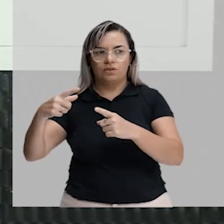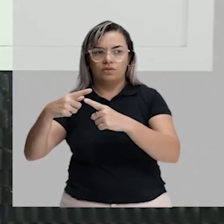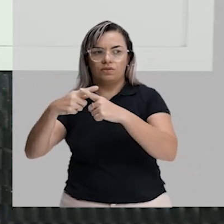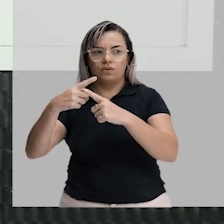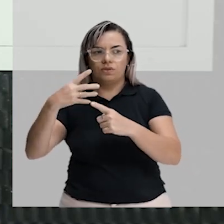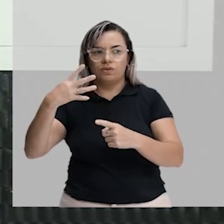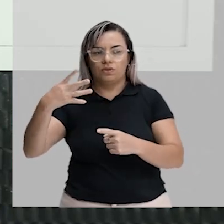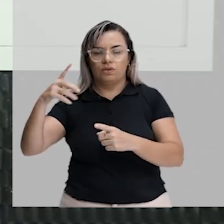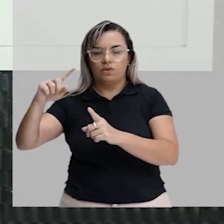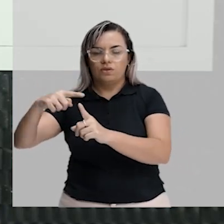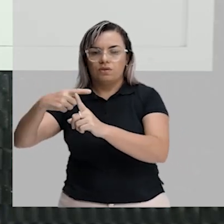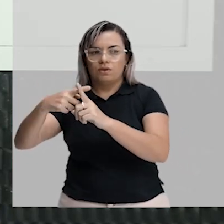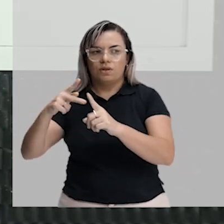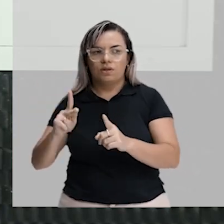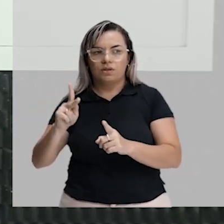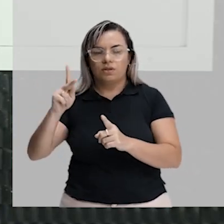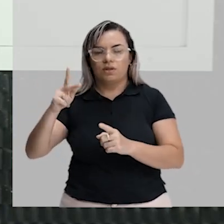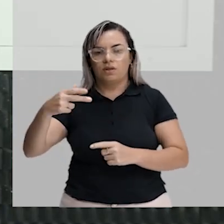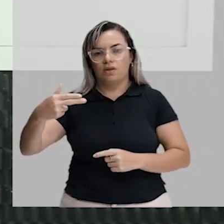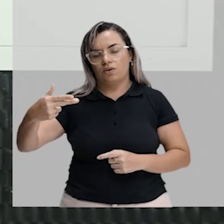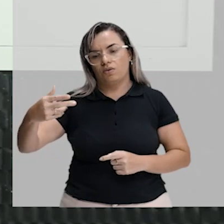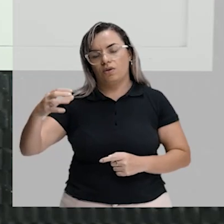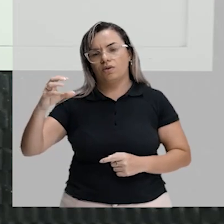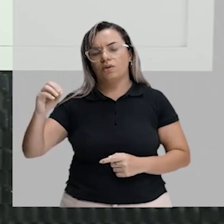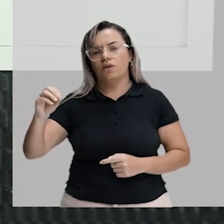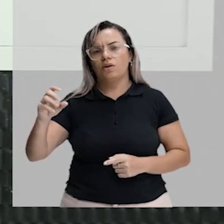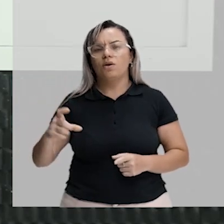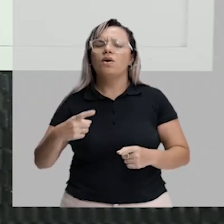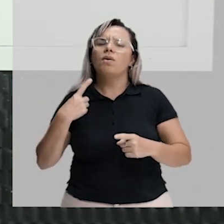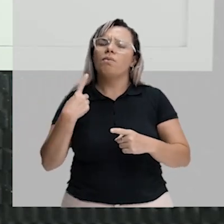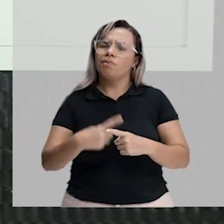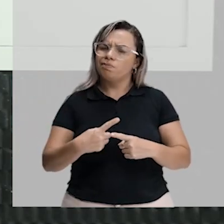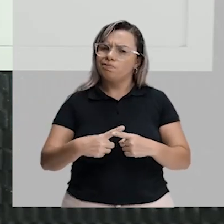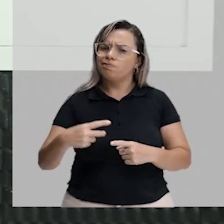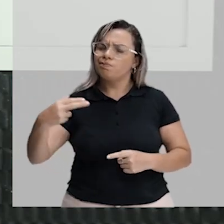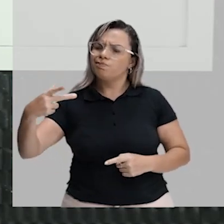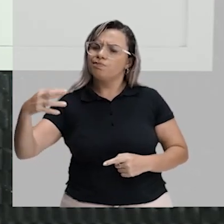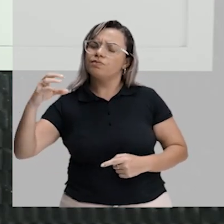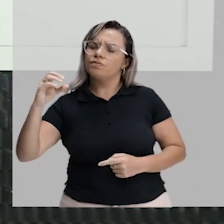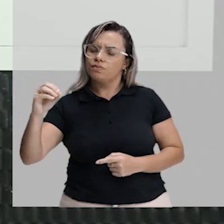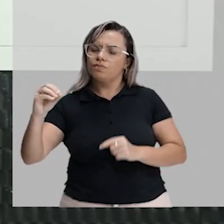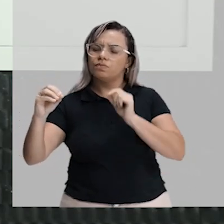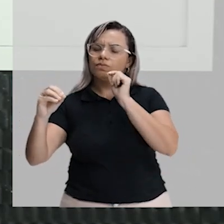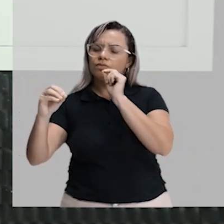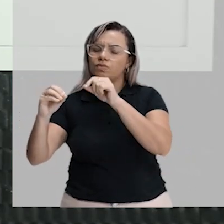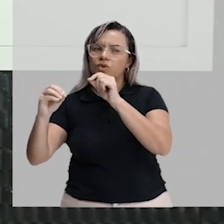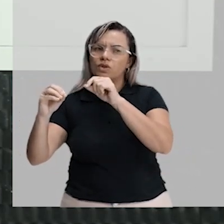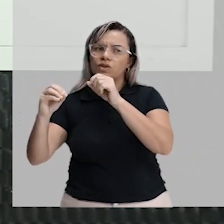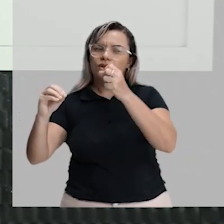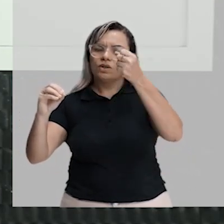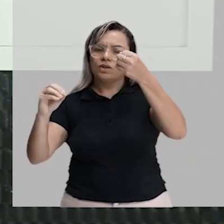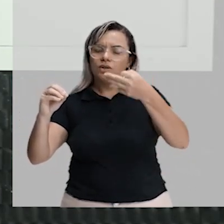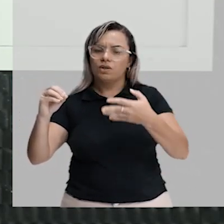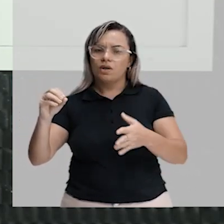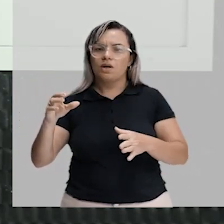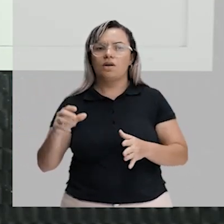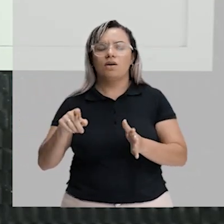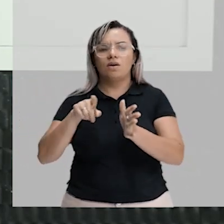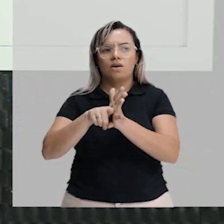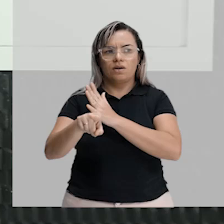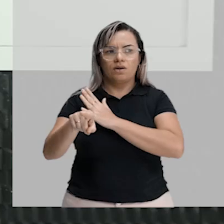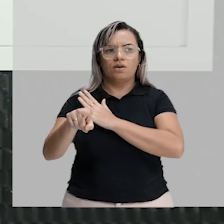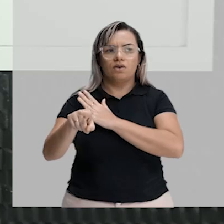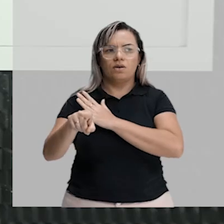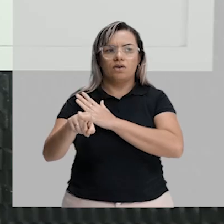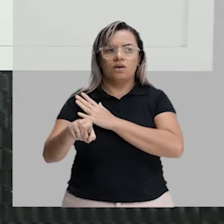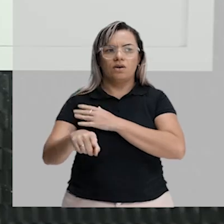isso aqui é igual a 0. Por que eu estou igualando a 0 mesmo? Porque ele está dizendo para mim que esse carinha